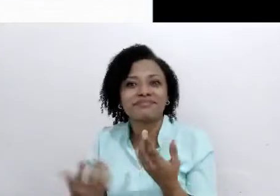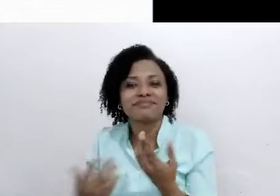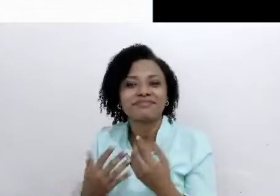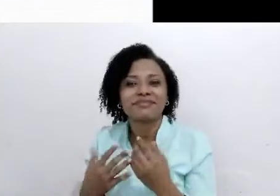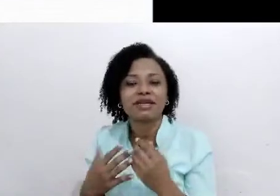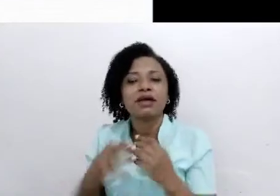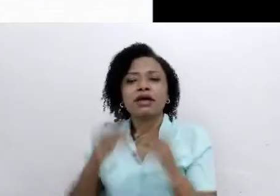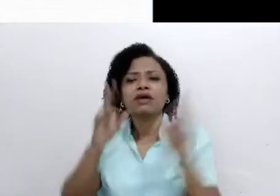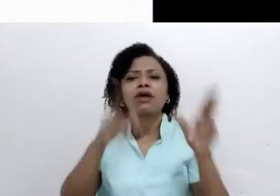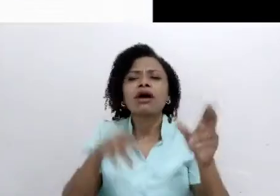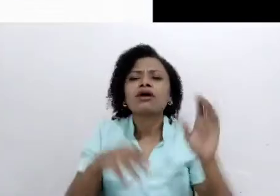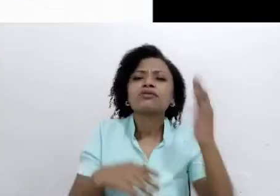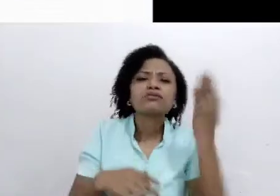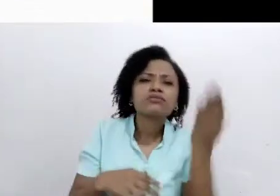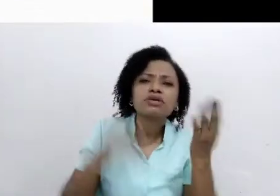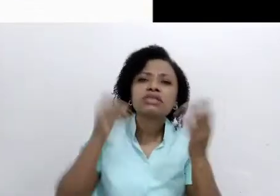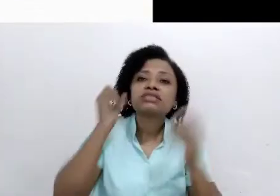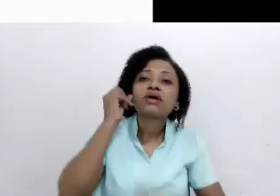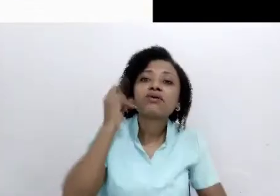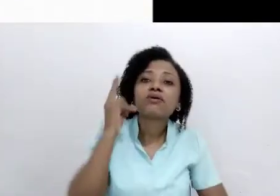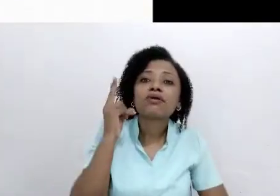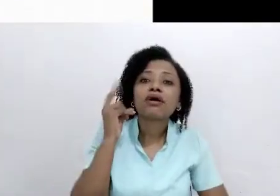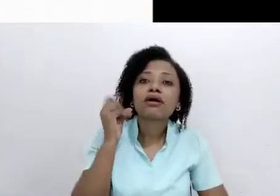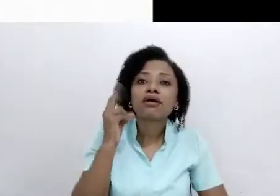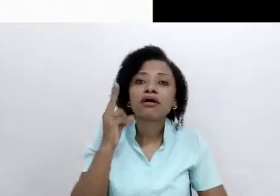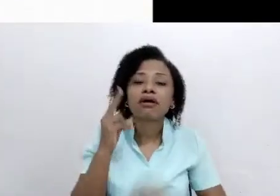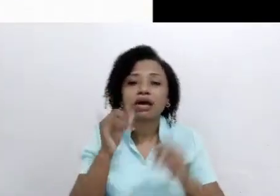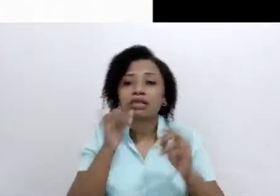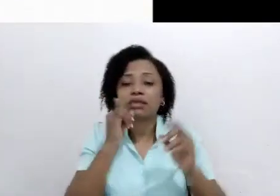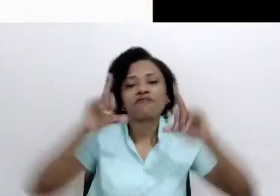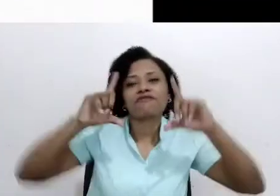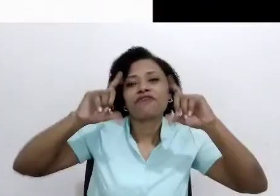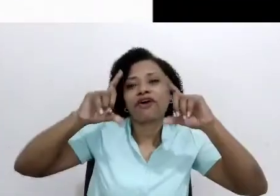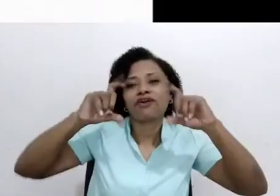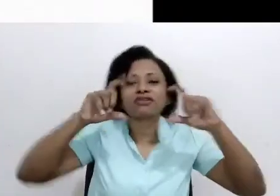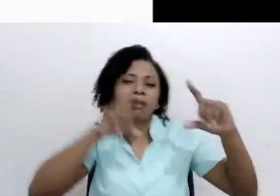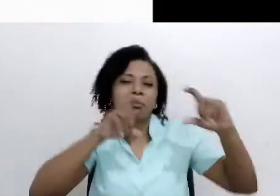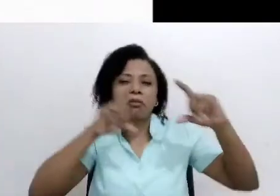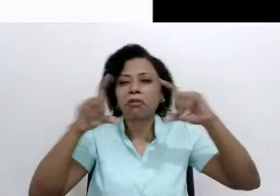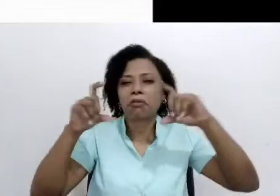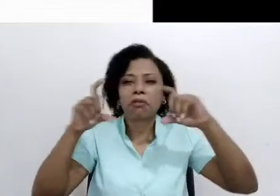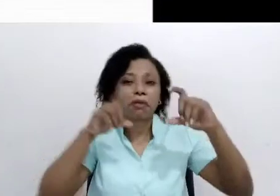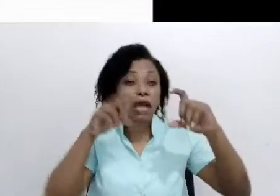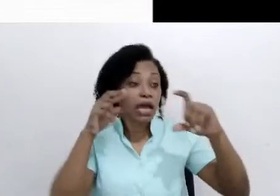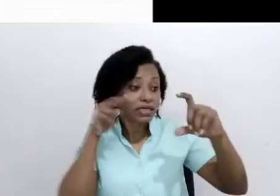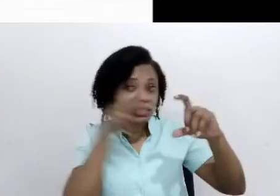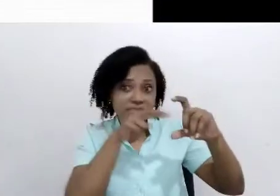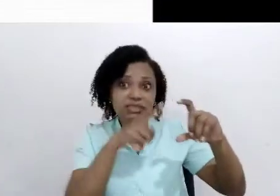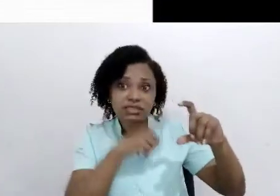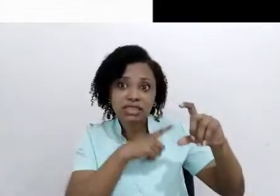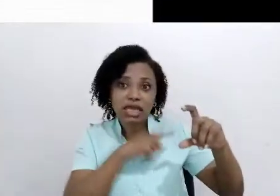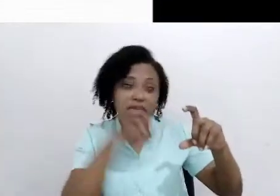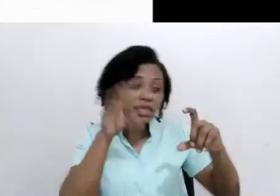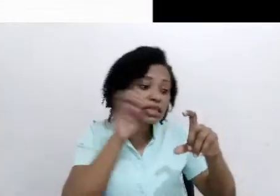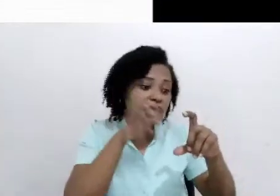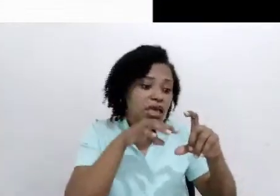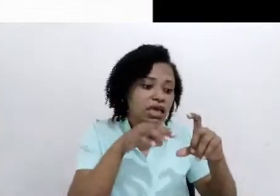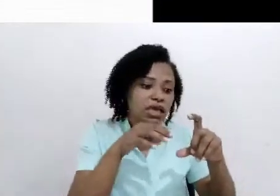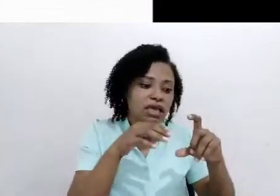esquerda. No celular, por exemplo, quando a gente está tirando foto, tem uma configuração no